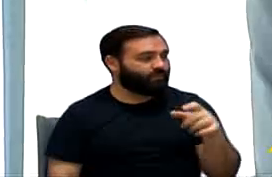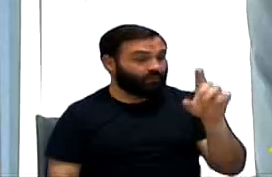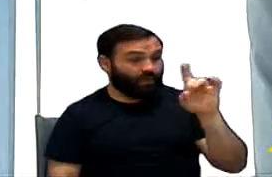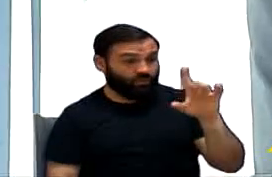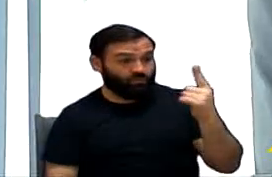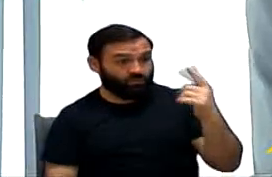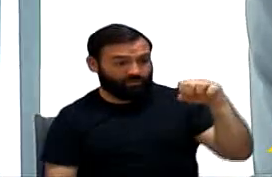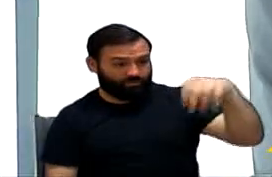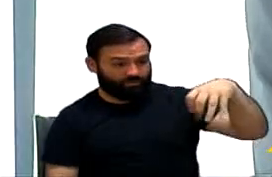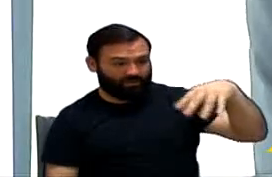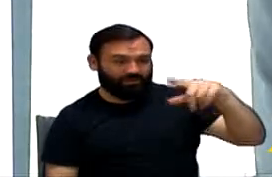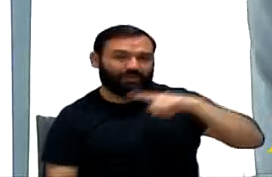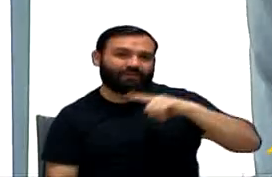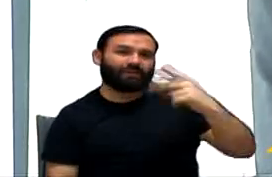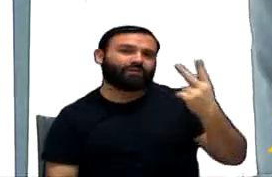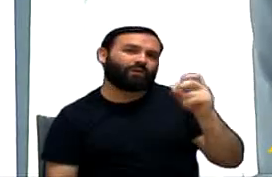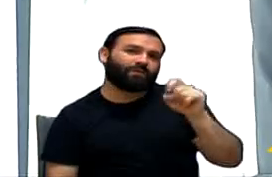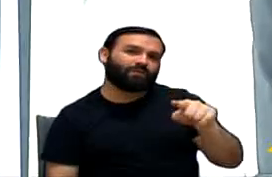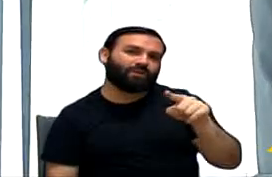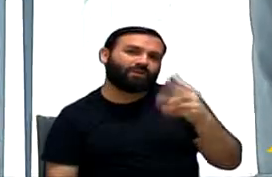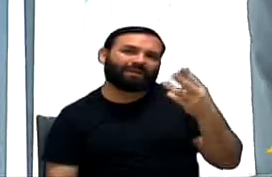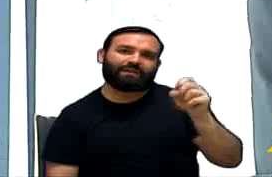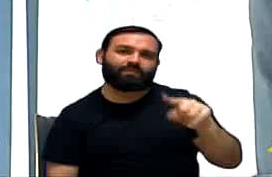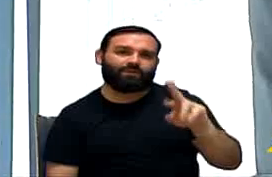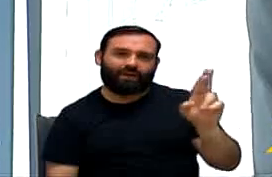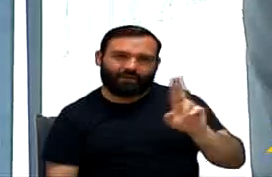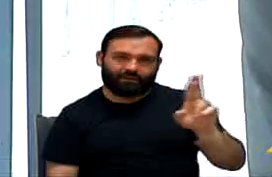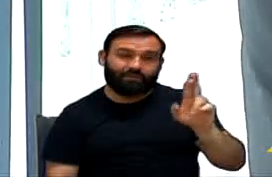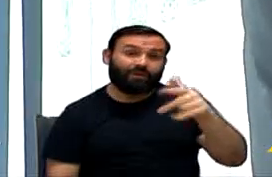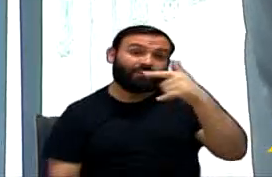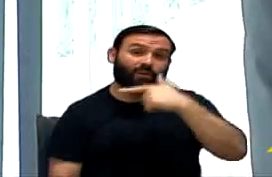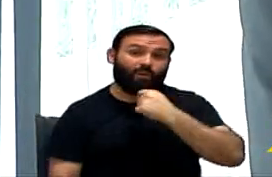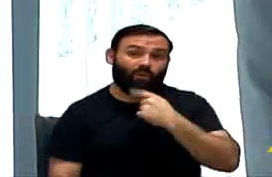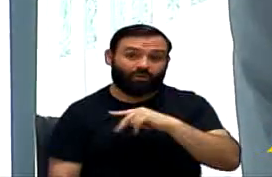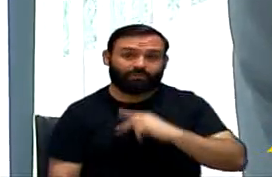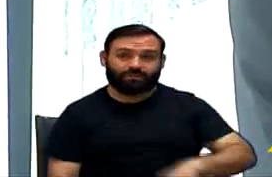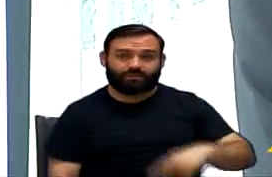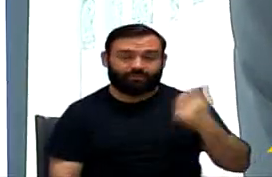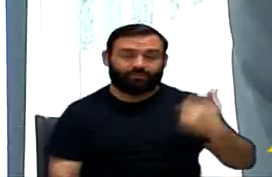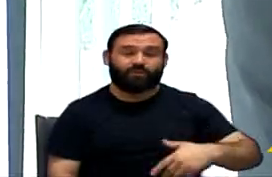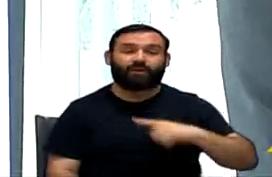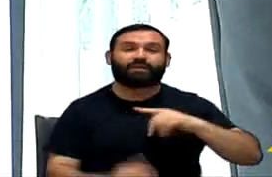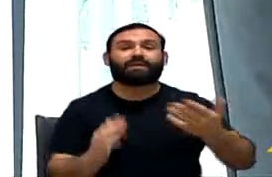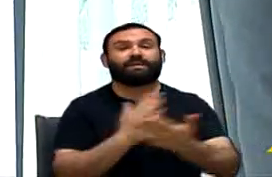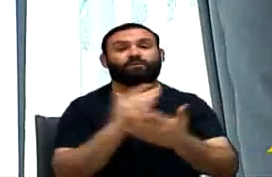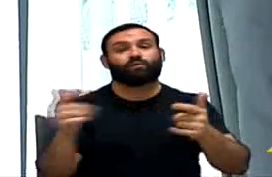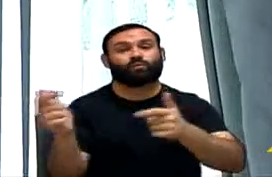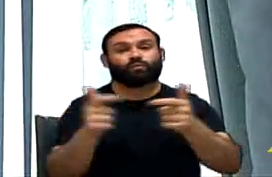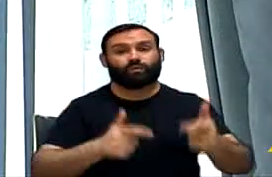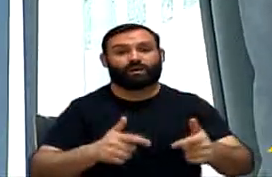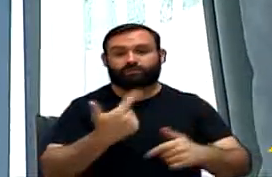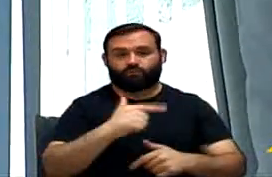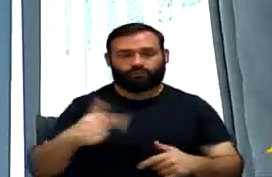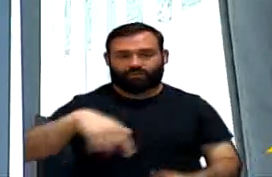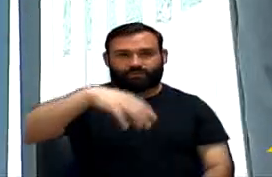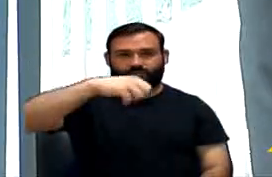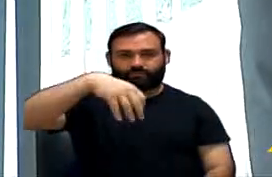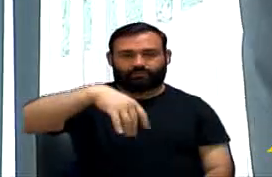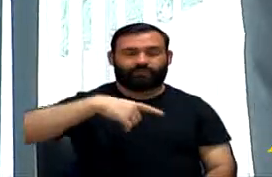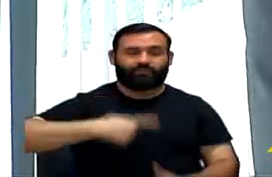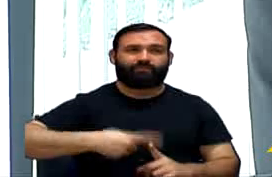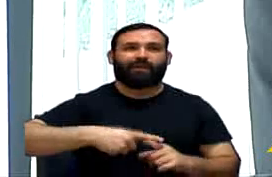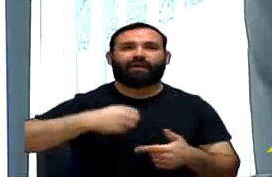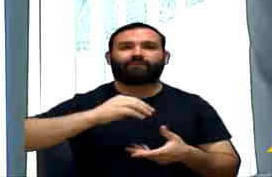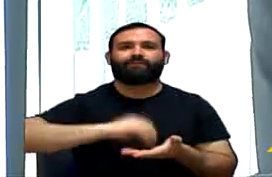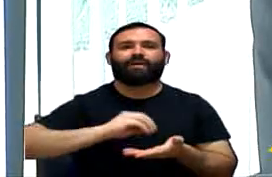iluminação é em torno de R 2$ 3.000 no máximo mas como o presidente colocou tem locais desse onde não foi colocado iluminação pública